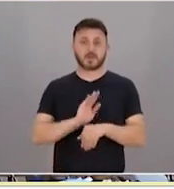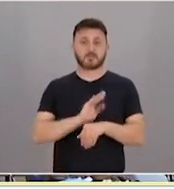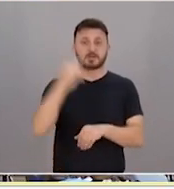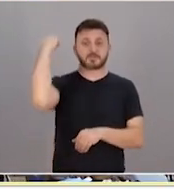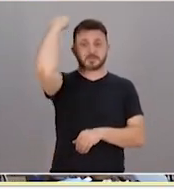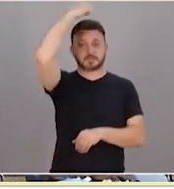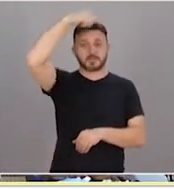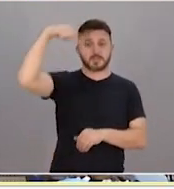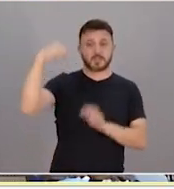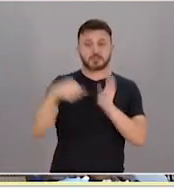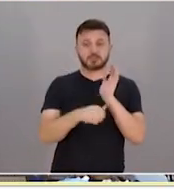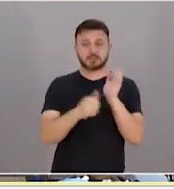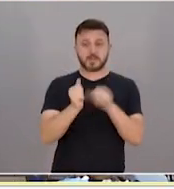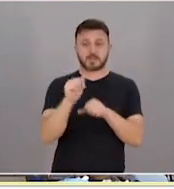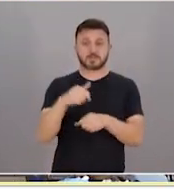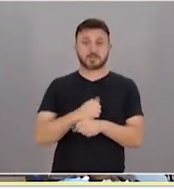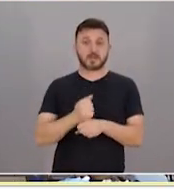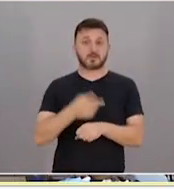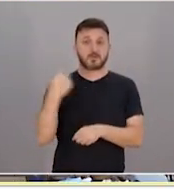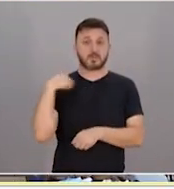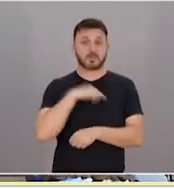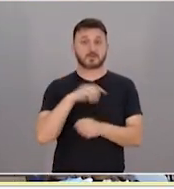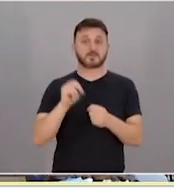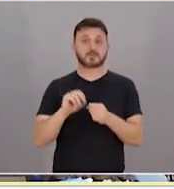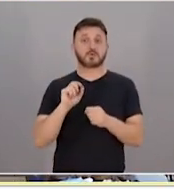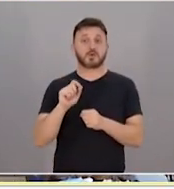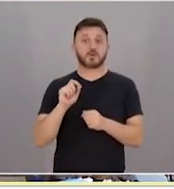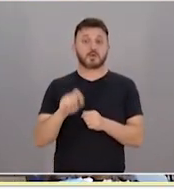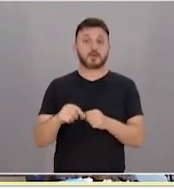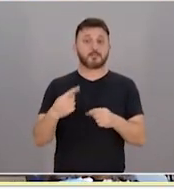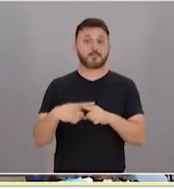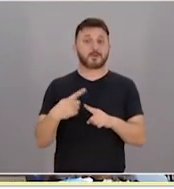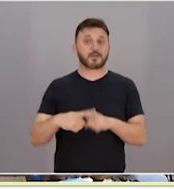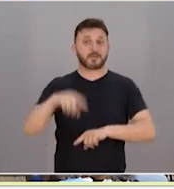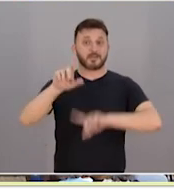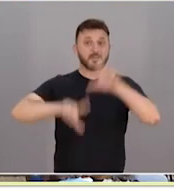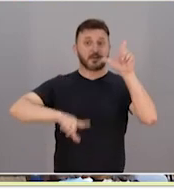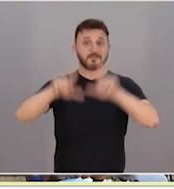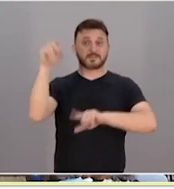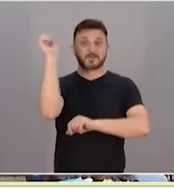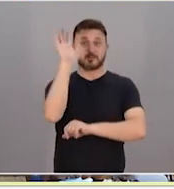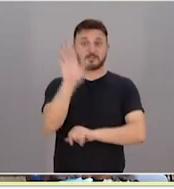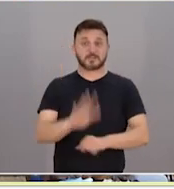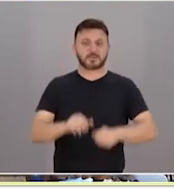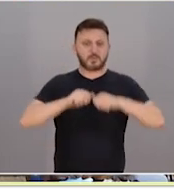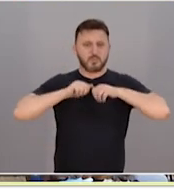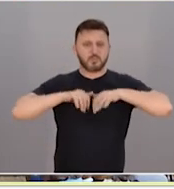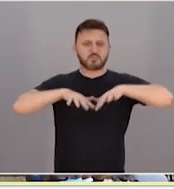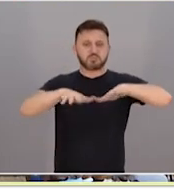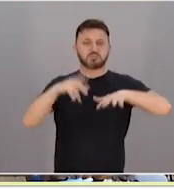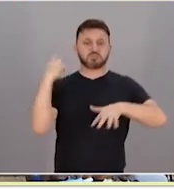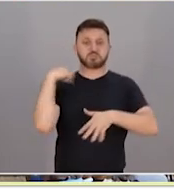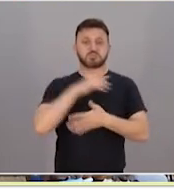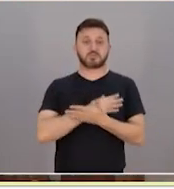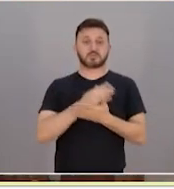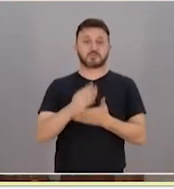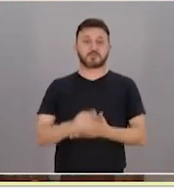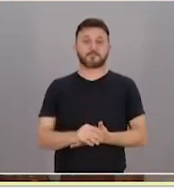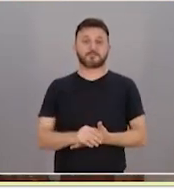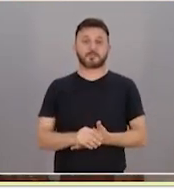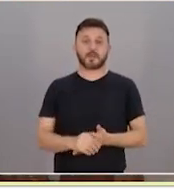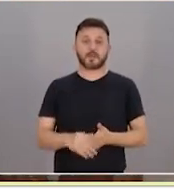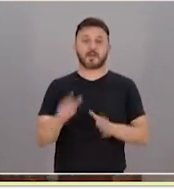deste ano, nós estamos fazendo para a expansão da rede no Brasil. Nós começamos com o pé